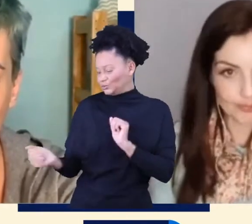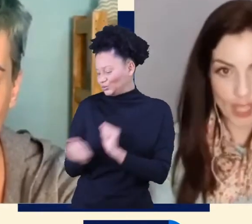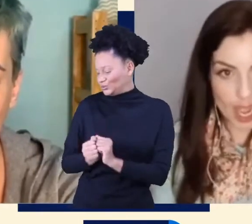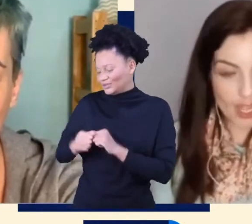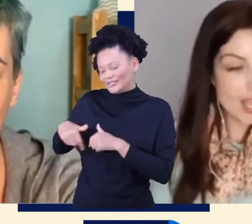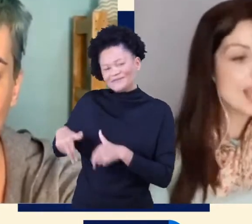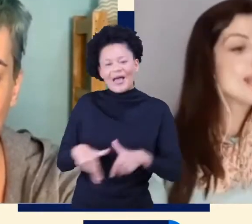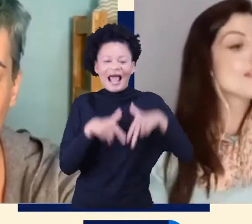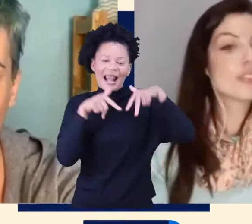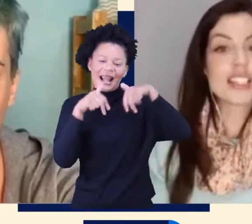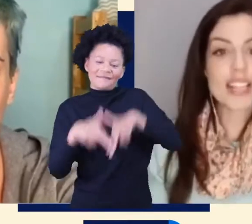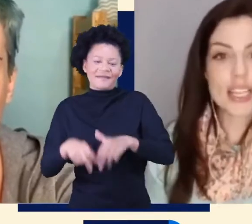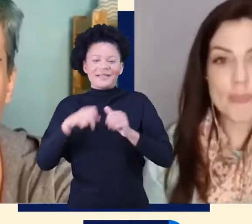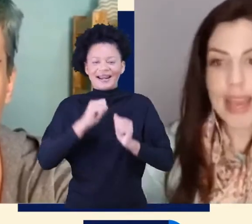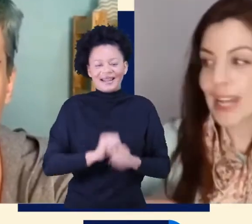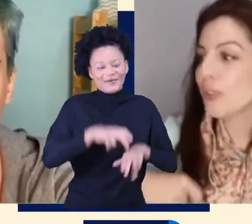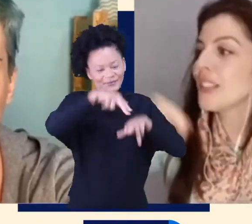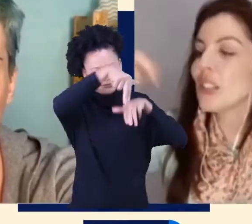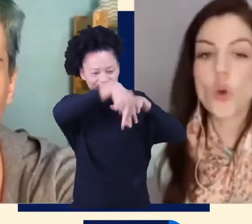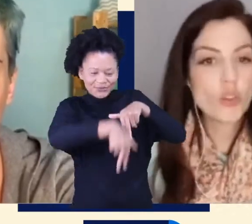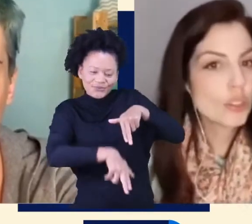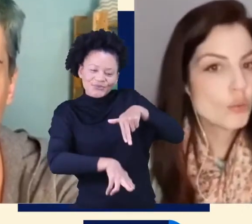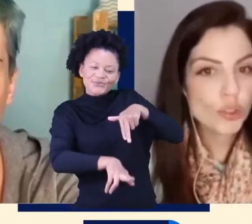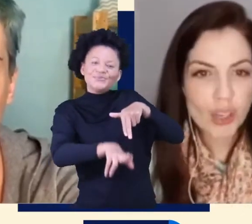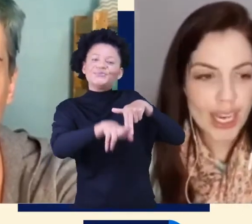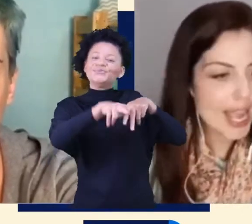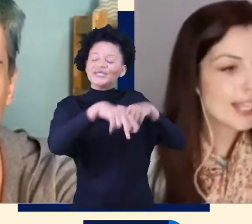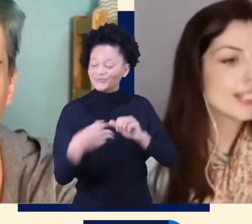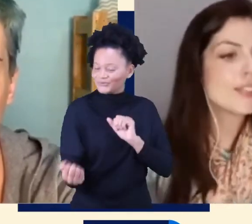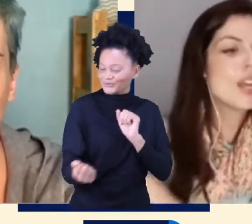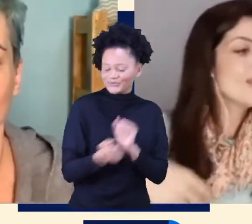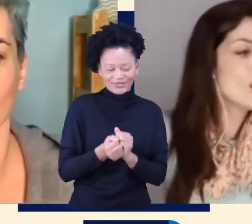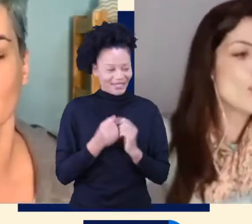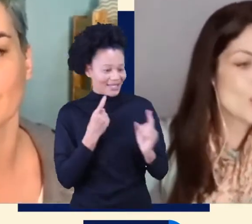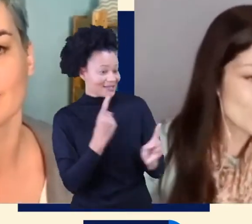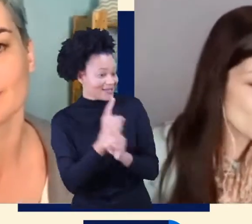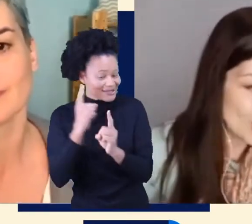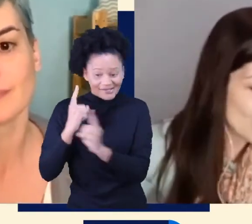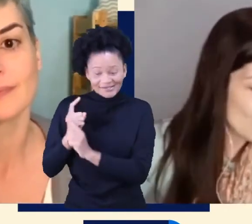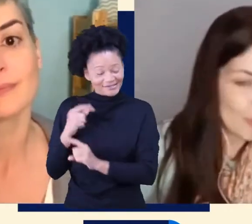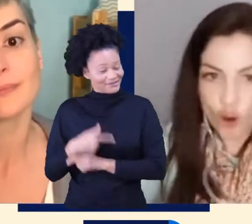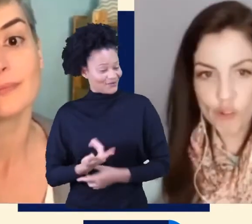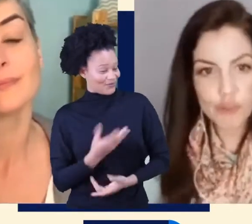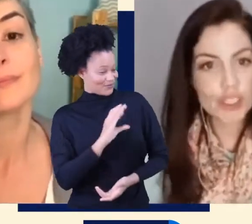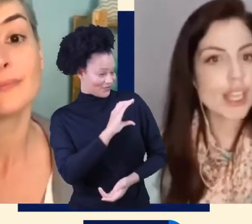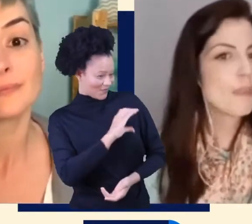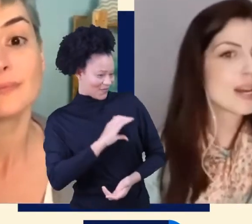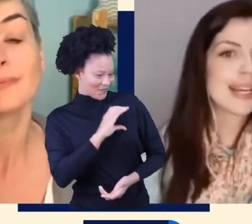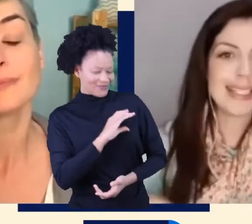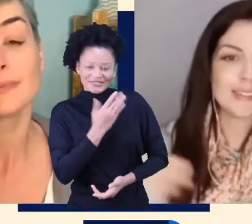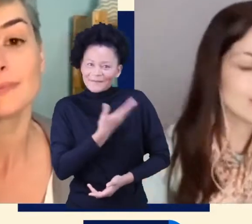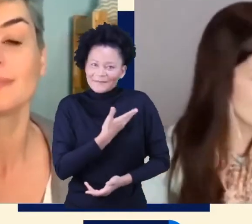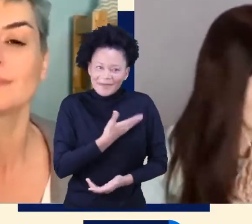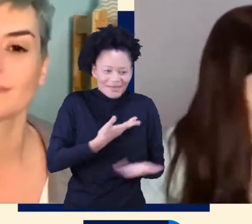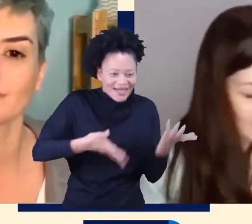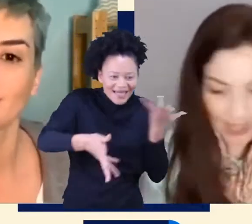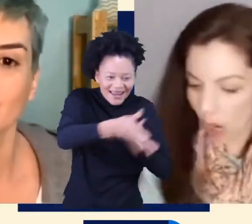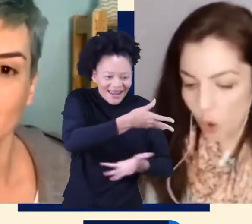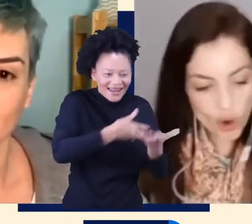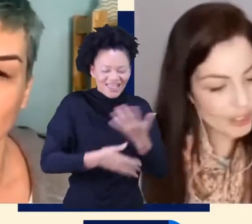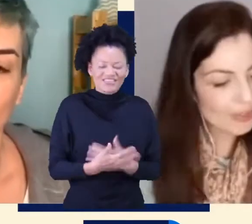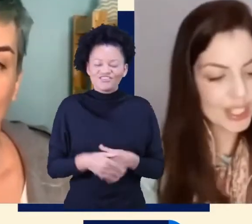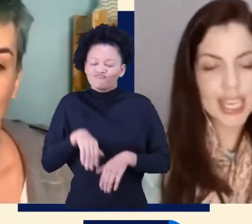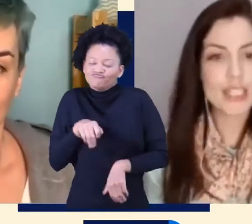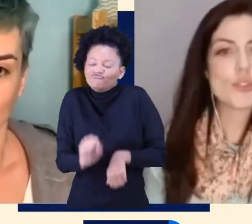parquinho, tá? Se você tá ali perto, elas encontram os colegas, tem um monte de cachorrinho fofo que dá pra